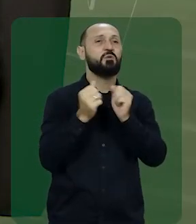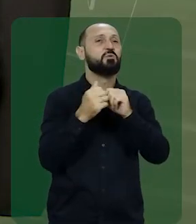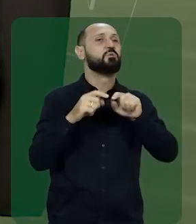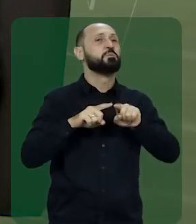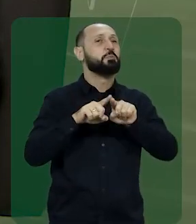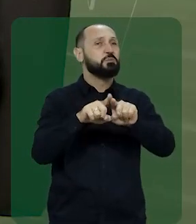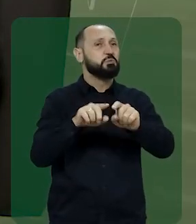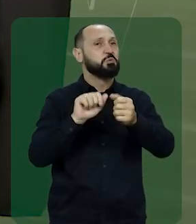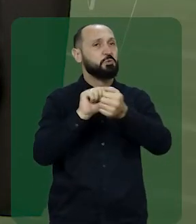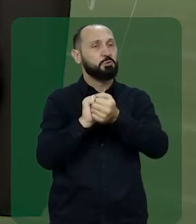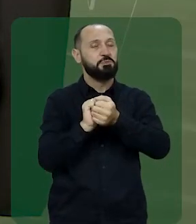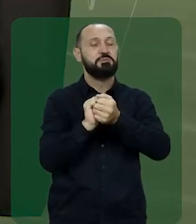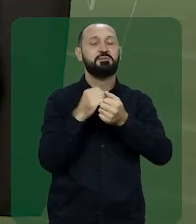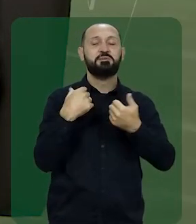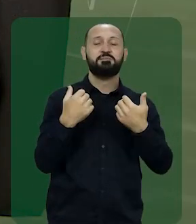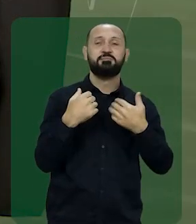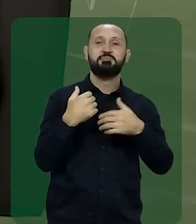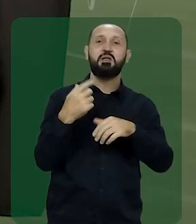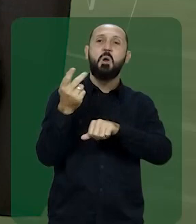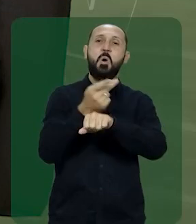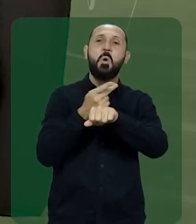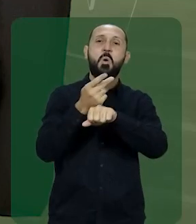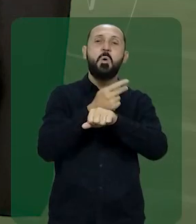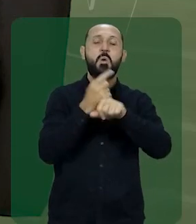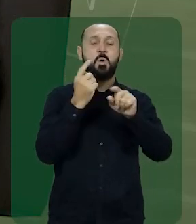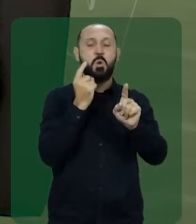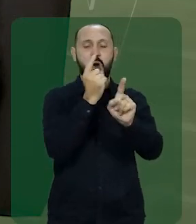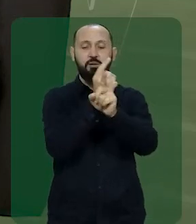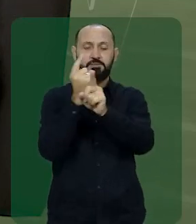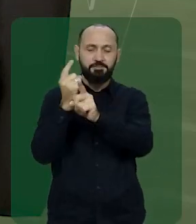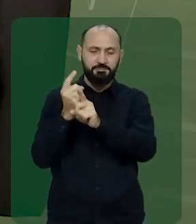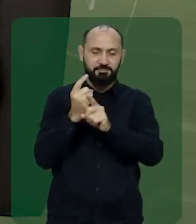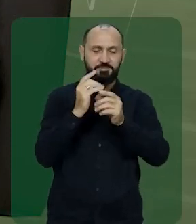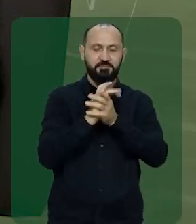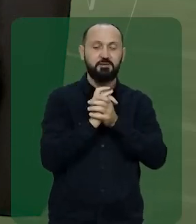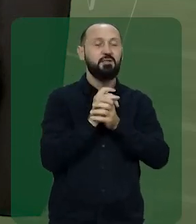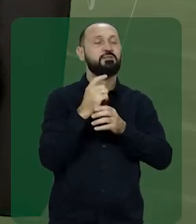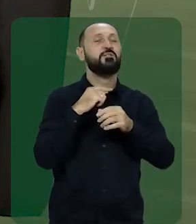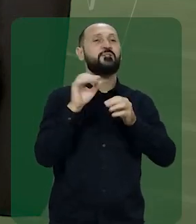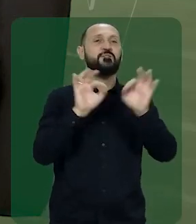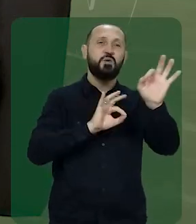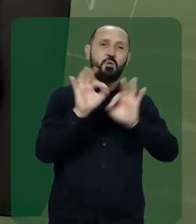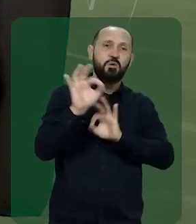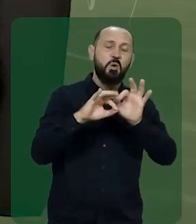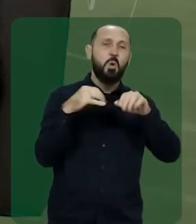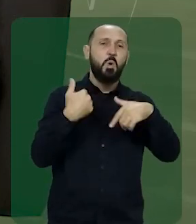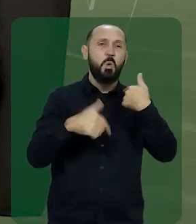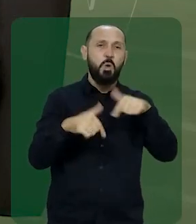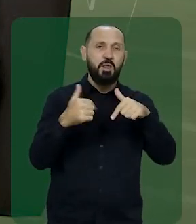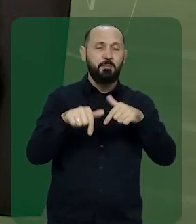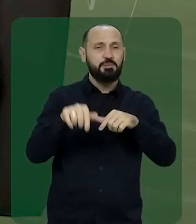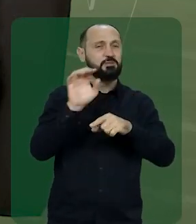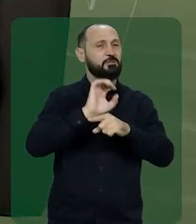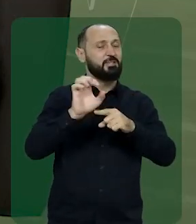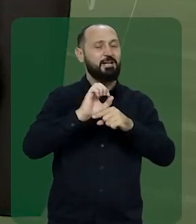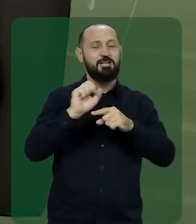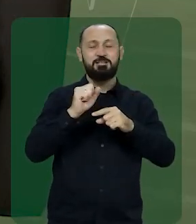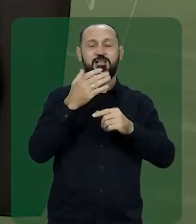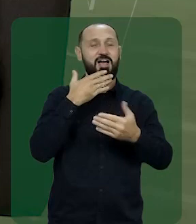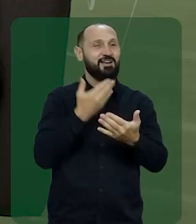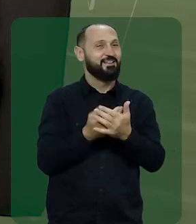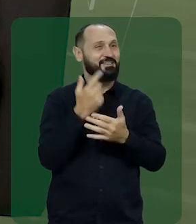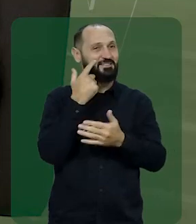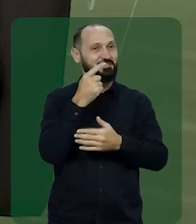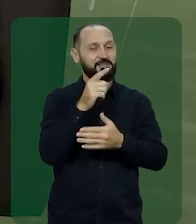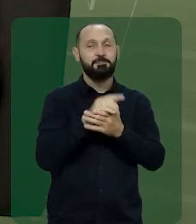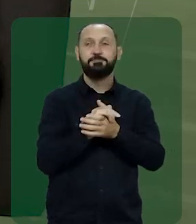parceiros que nós estamos buscando, encontrando, nós faremos um trabalho incrível no nosso estado. E a